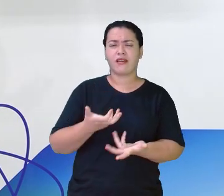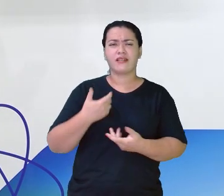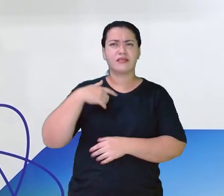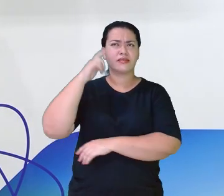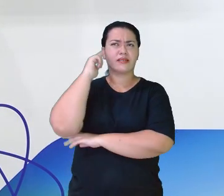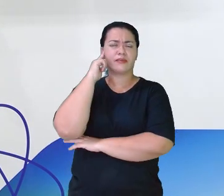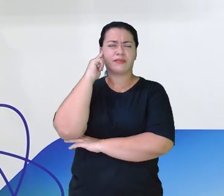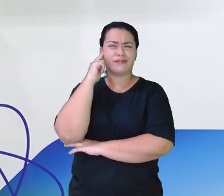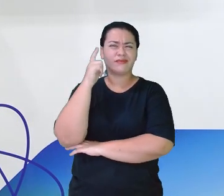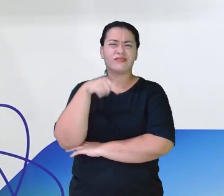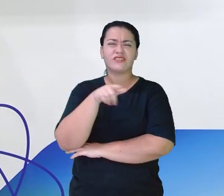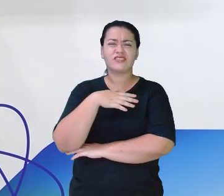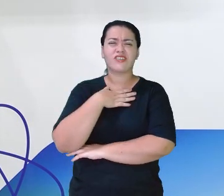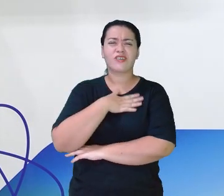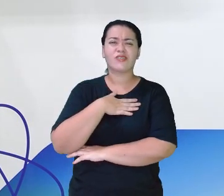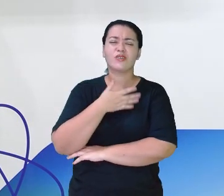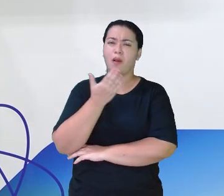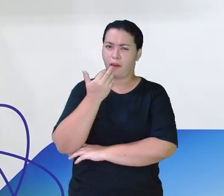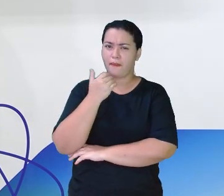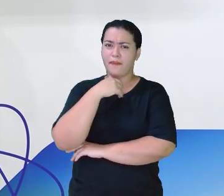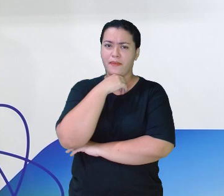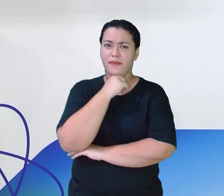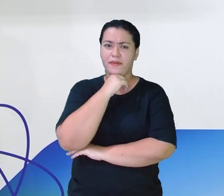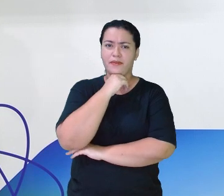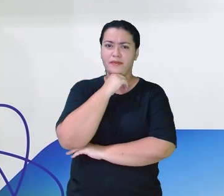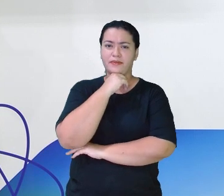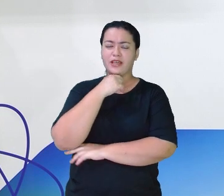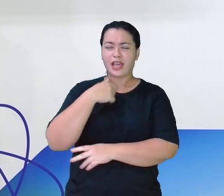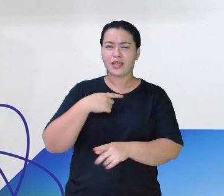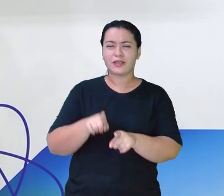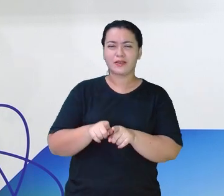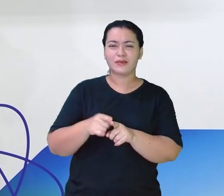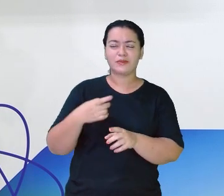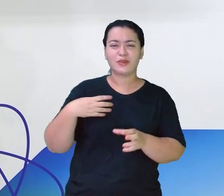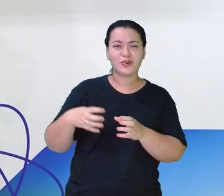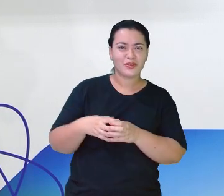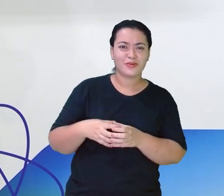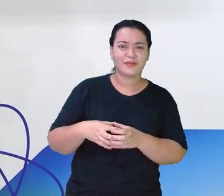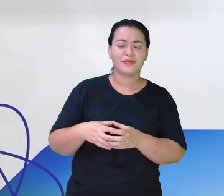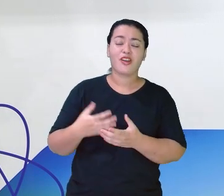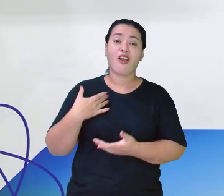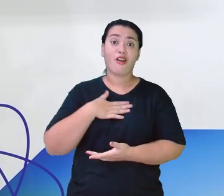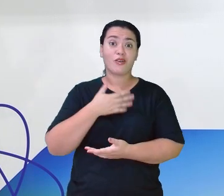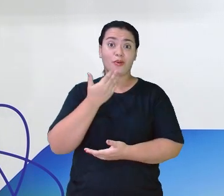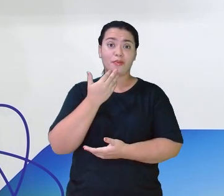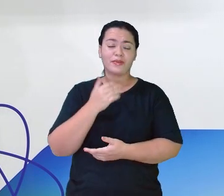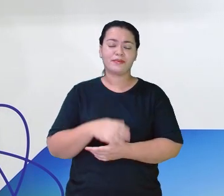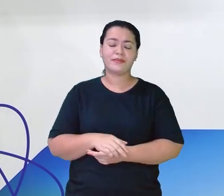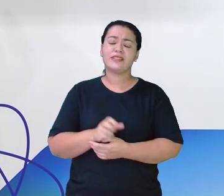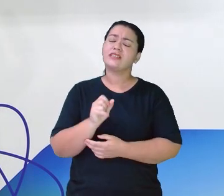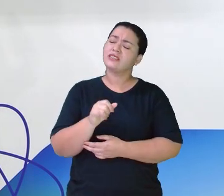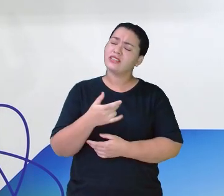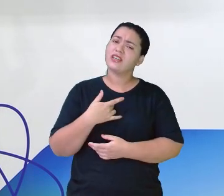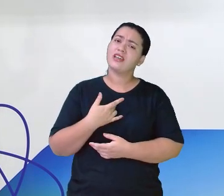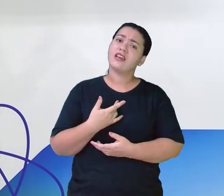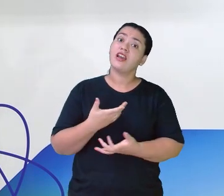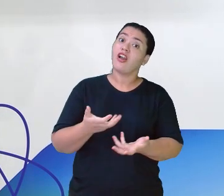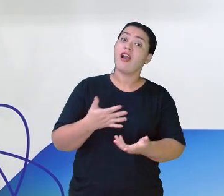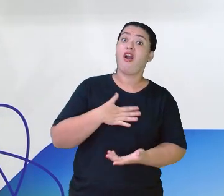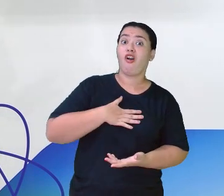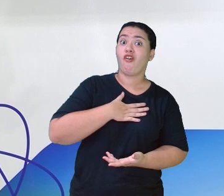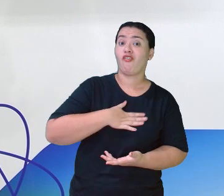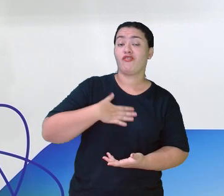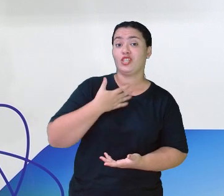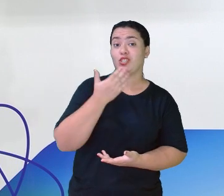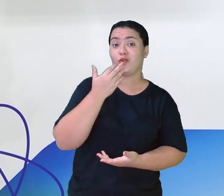se vocês gostam assim de comer. Vocês gostam assim, são do meu time, gostam de comer? Pois é, se gosta de comer, né, ainda